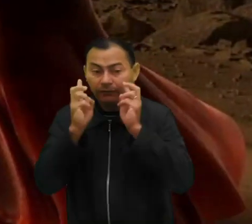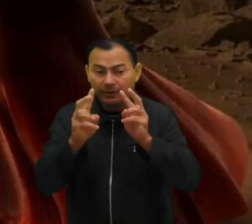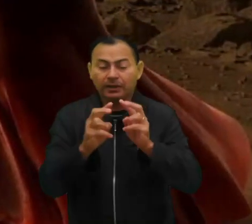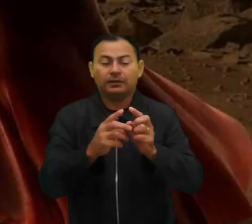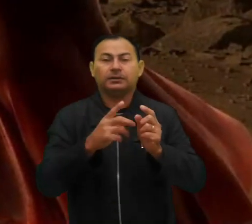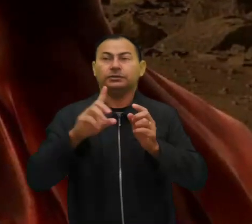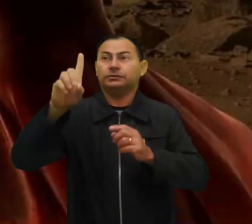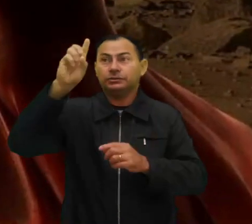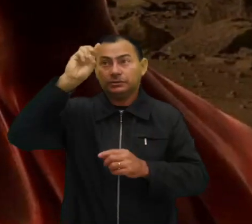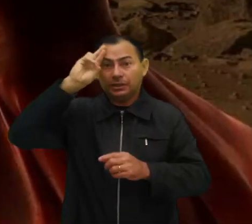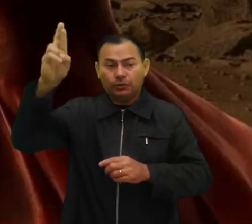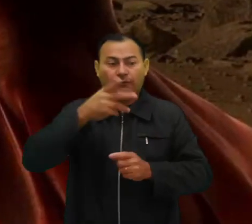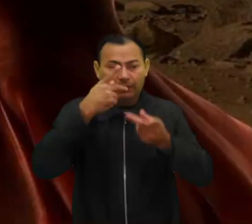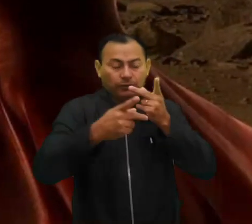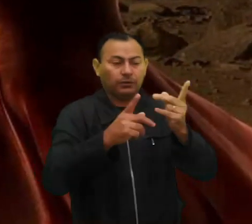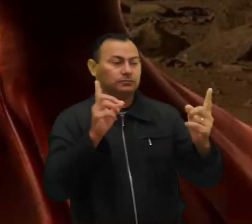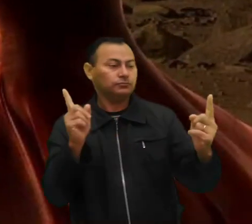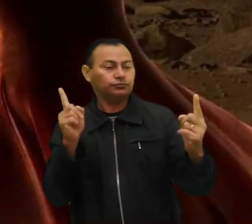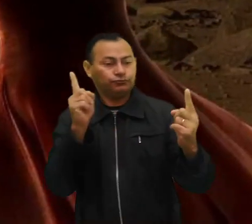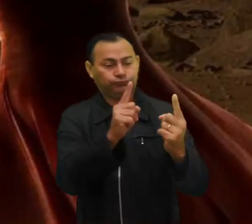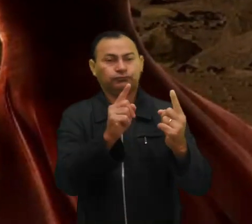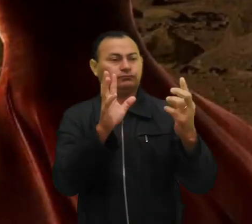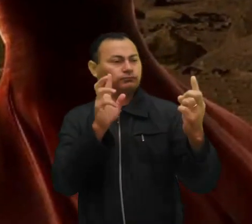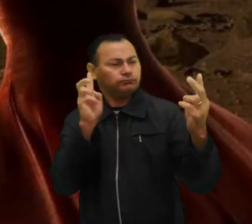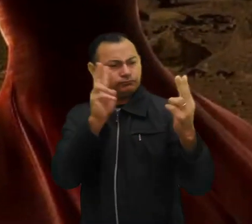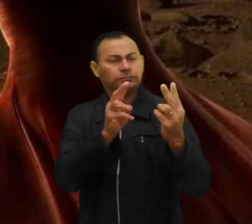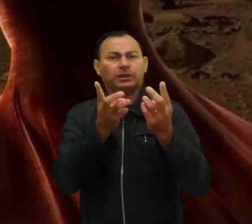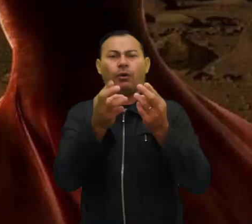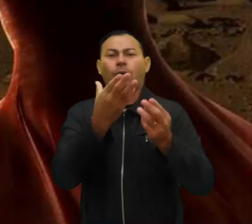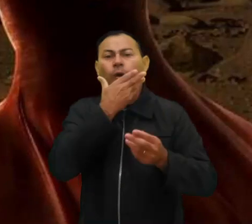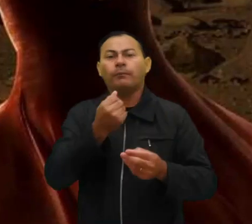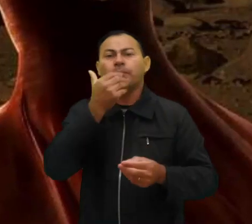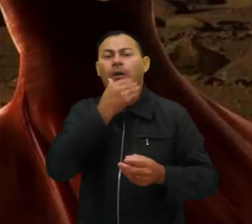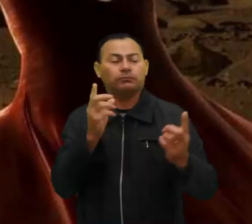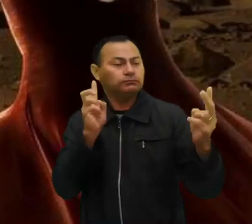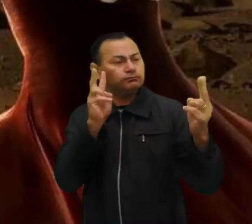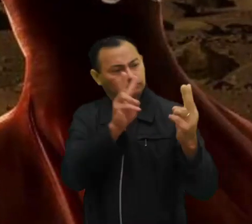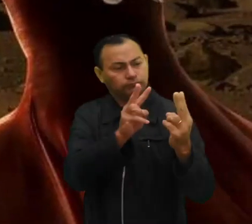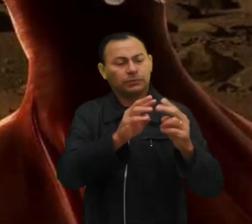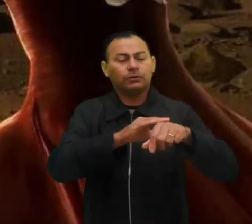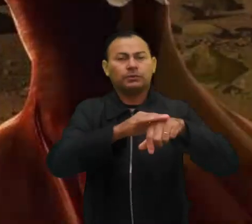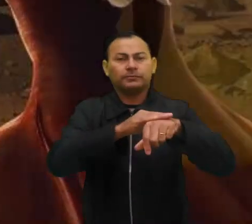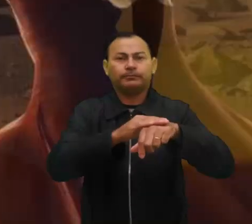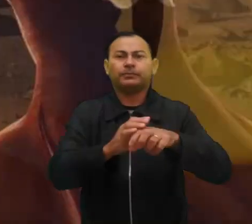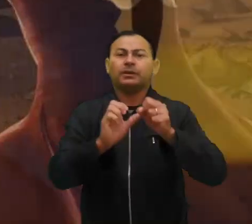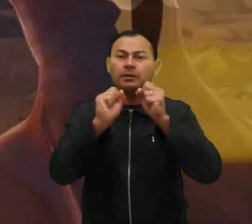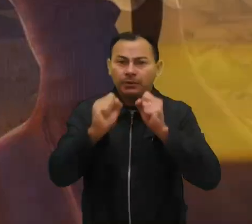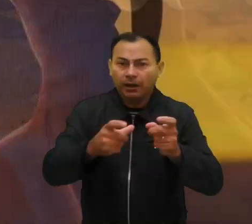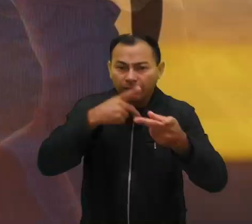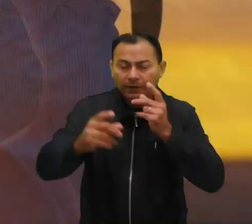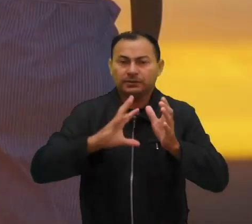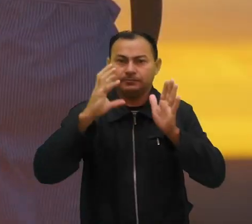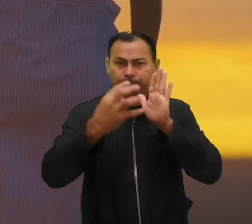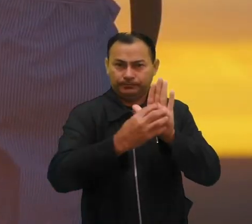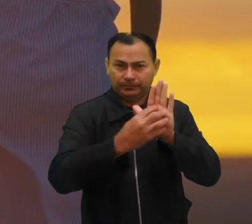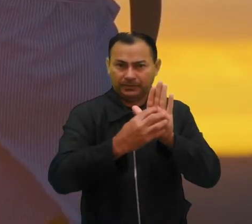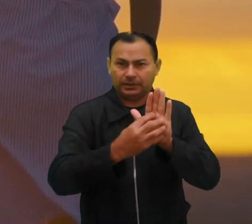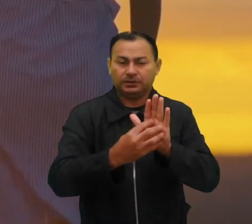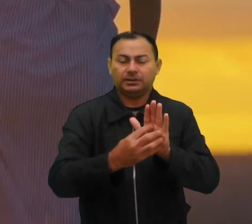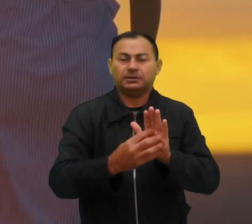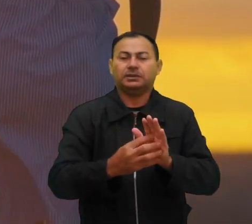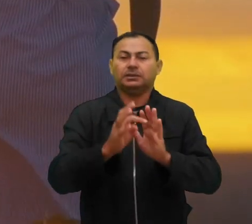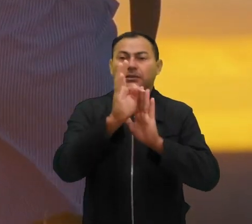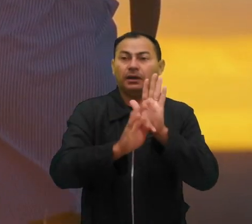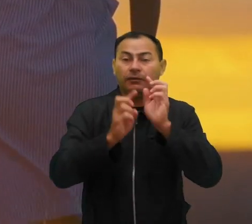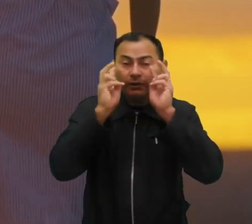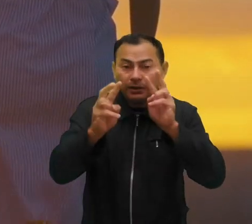para Moisés e falou com ele face a face, como se fosse de homem para homem. Poderíamos dizer que o simbolismo destes